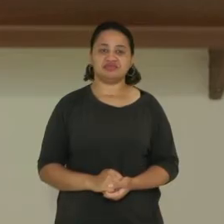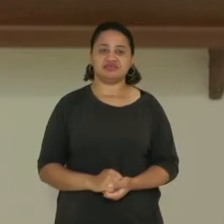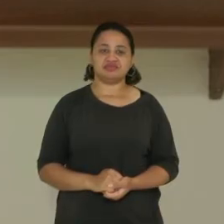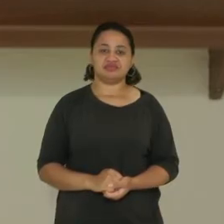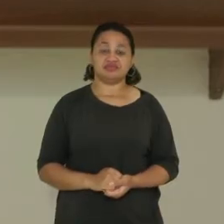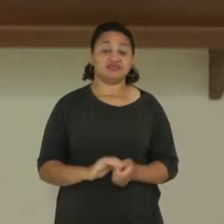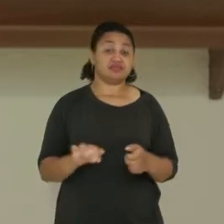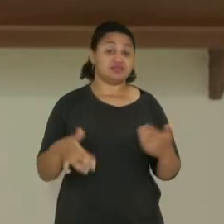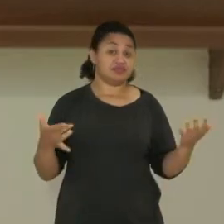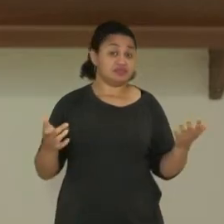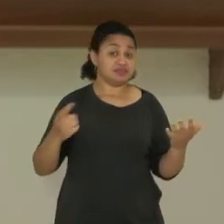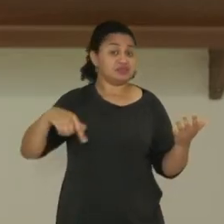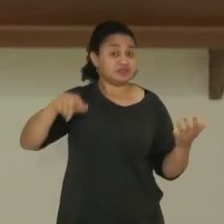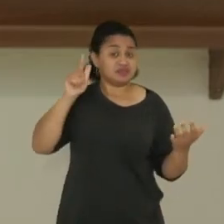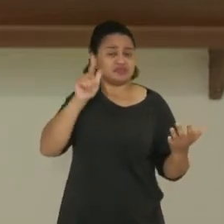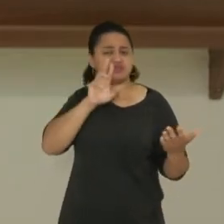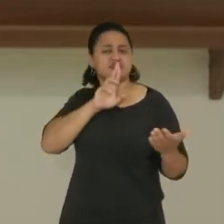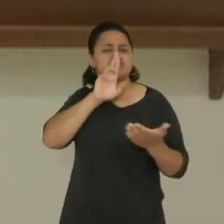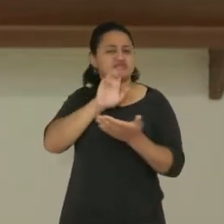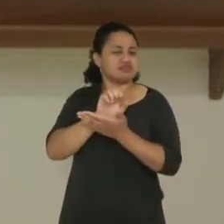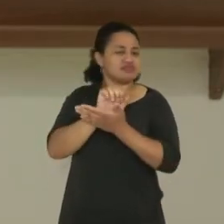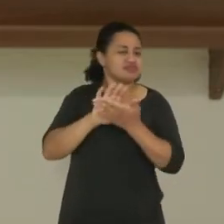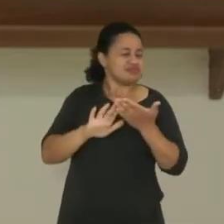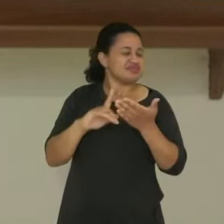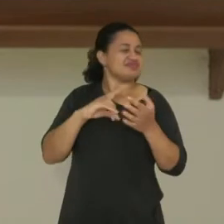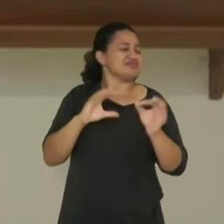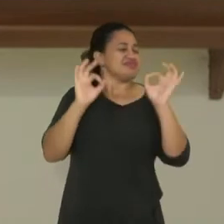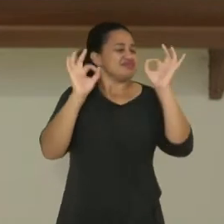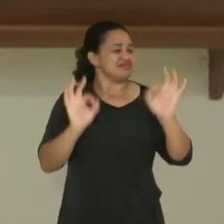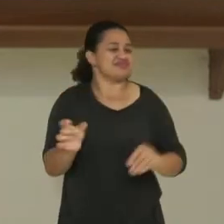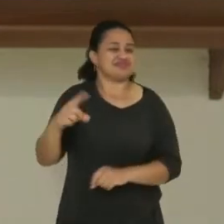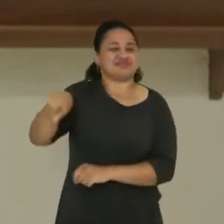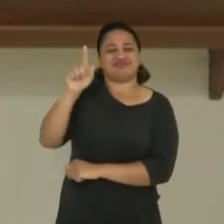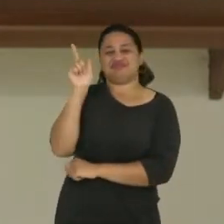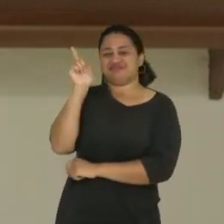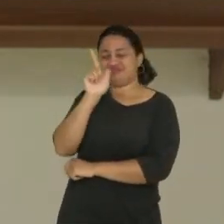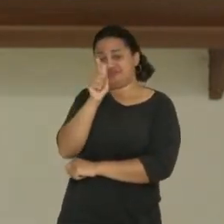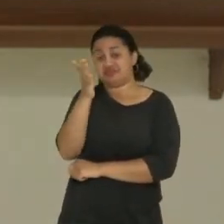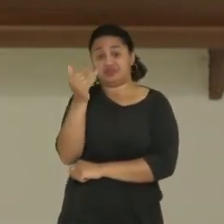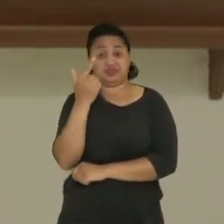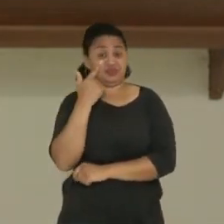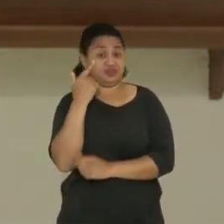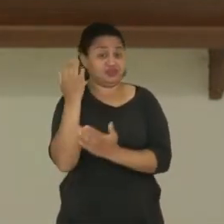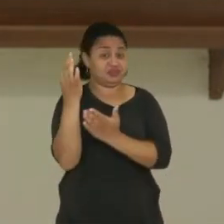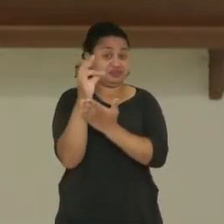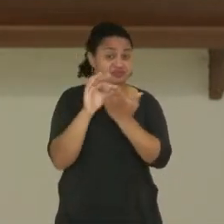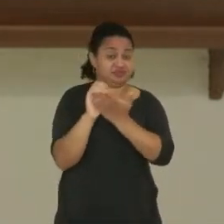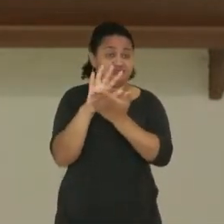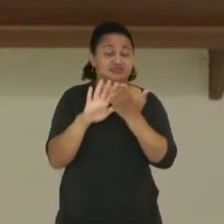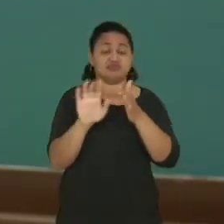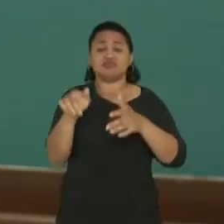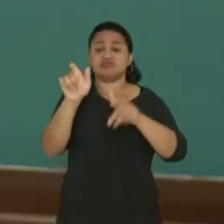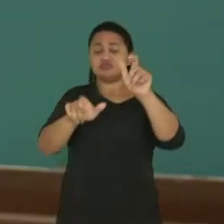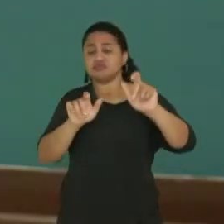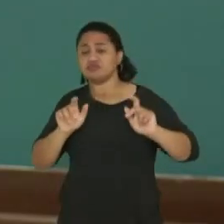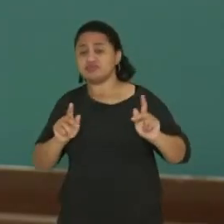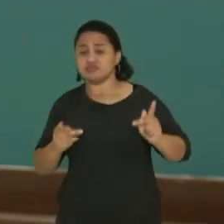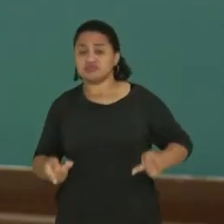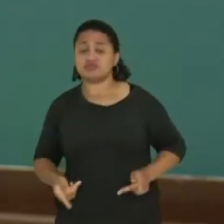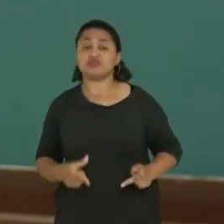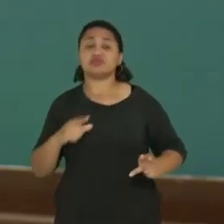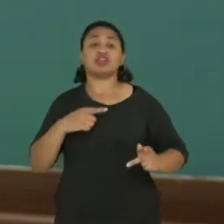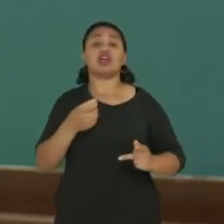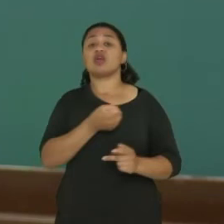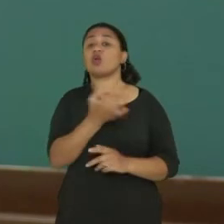E aí, pessoal, conseguiram responder? Eu tenho certeza que sim. Vamos lá, então. Na espécie humana, encontramos um conjunto